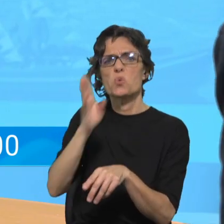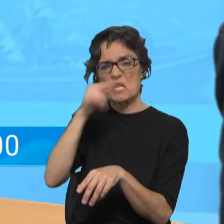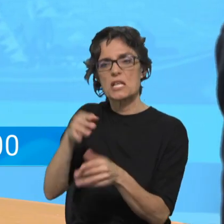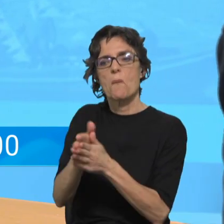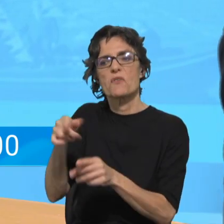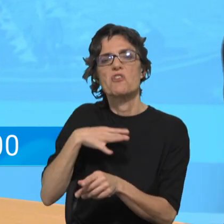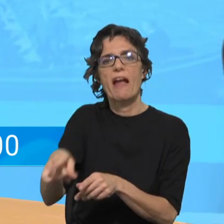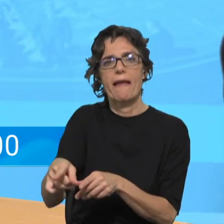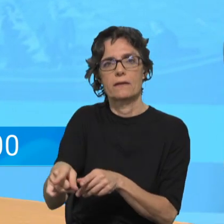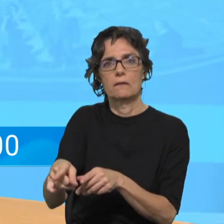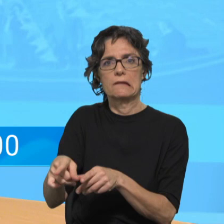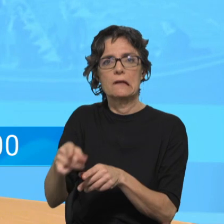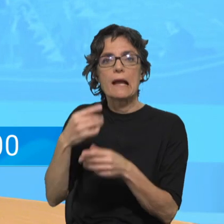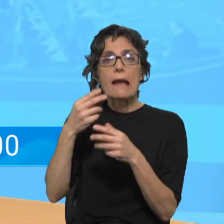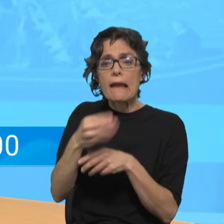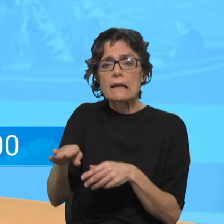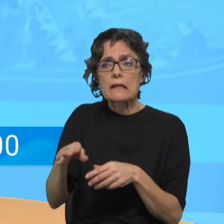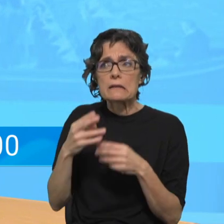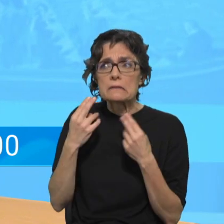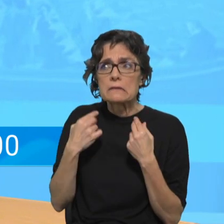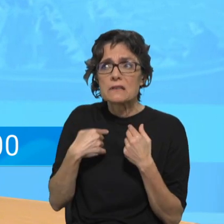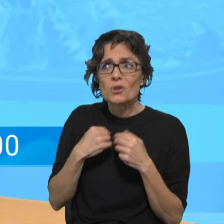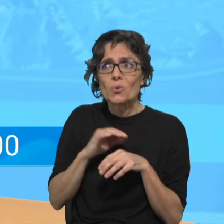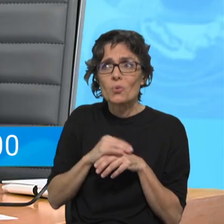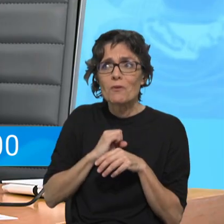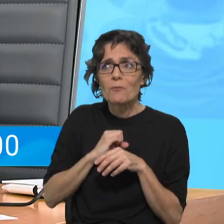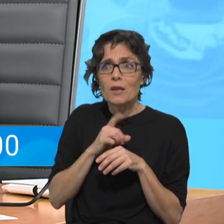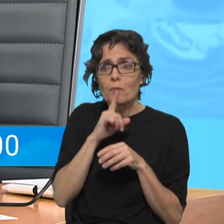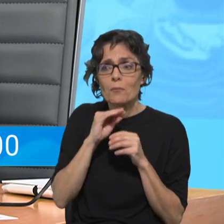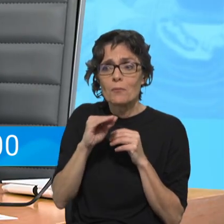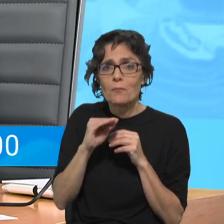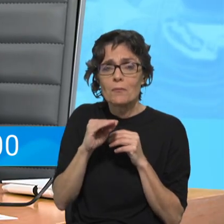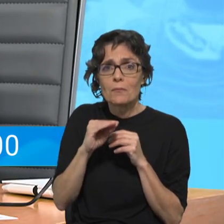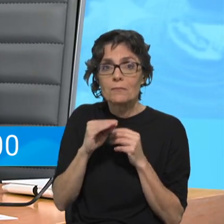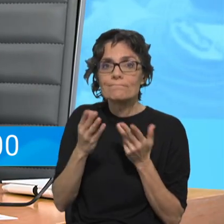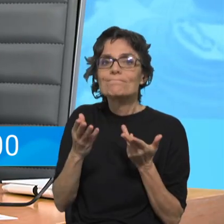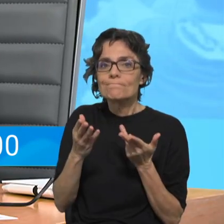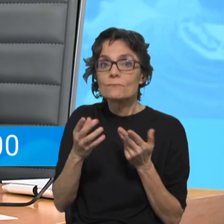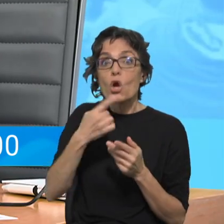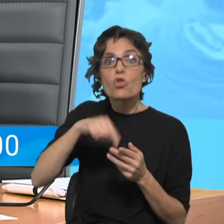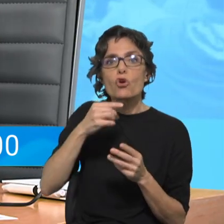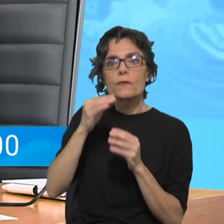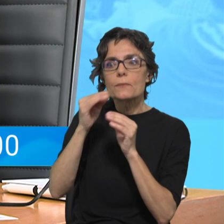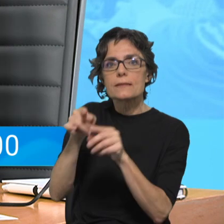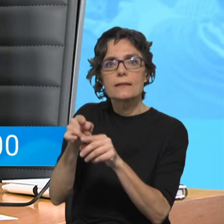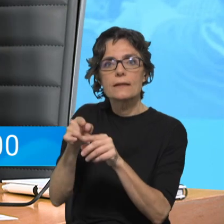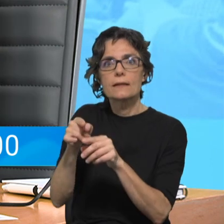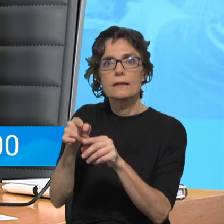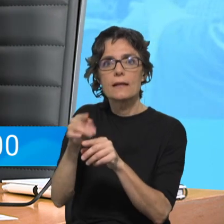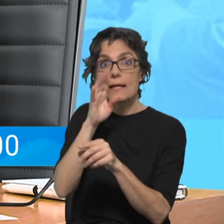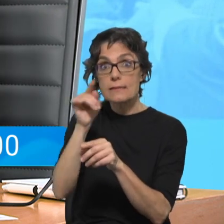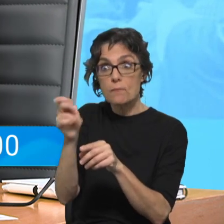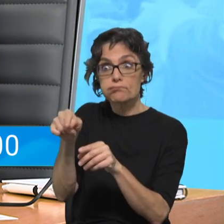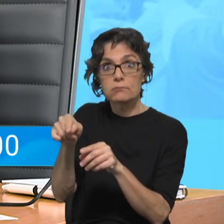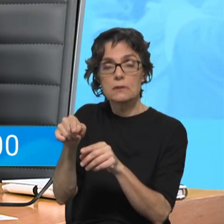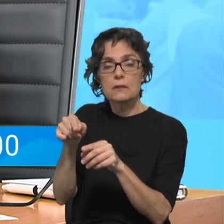vezes sentem-se responsáveis por aquele abuso e silenciam. E nós temos que dizer às crianças, ensiná-las, que os